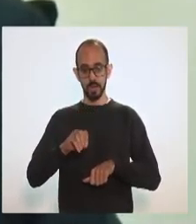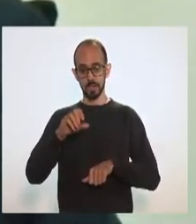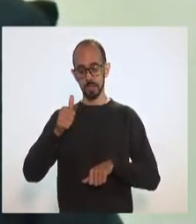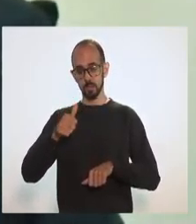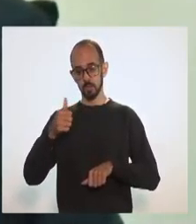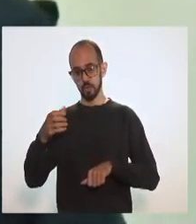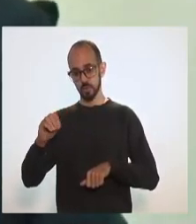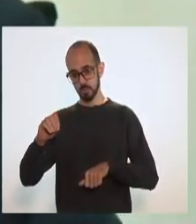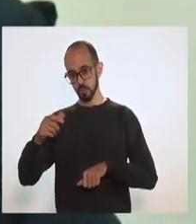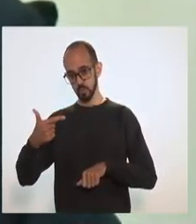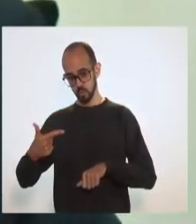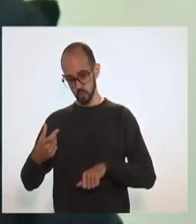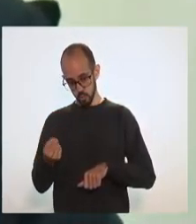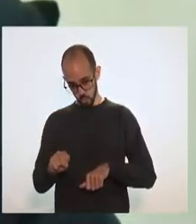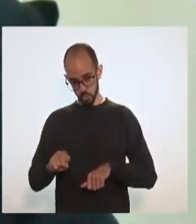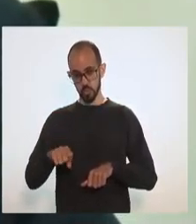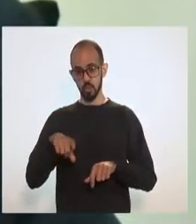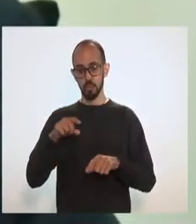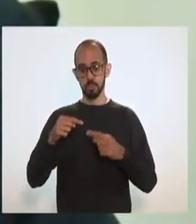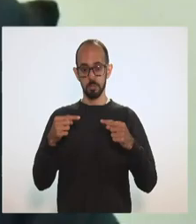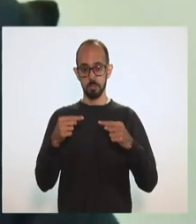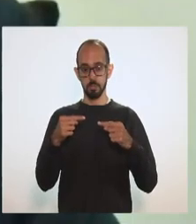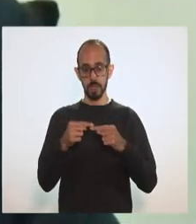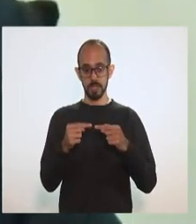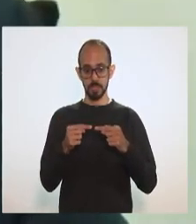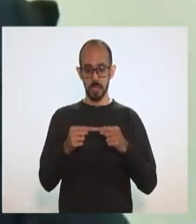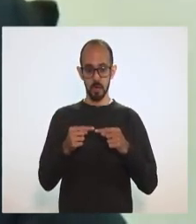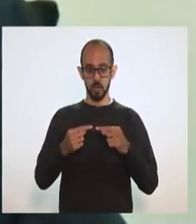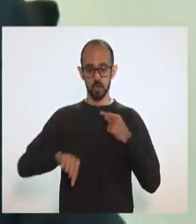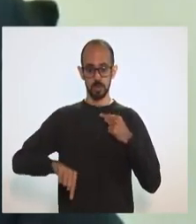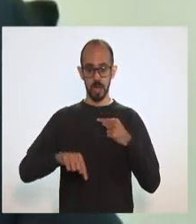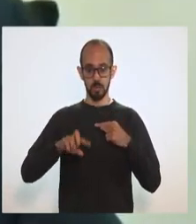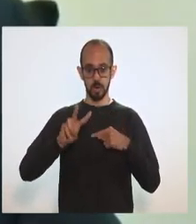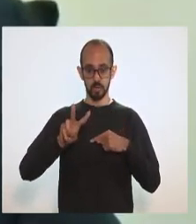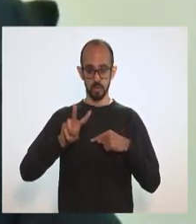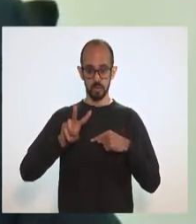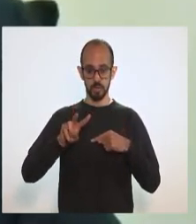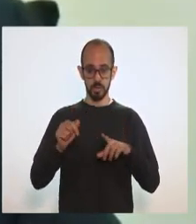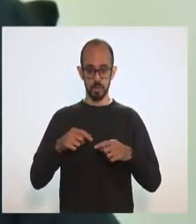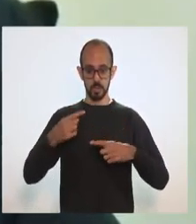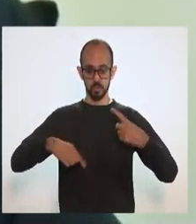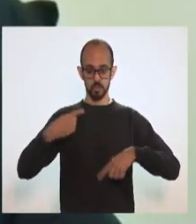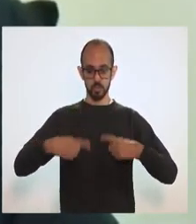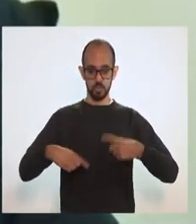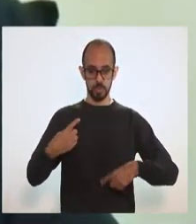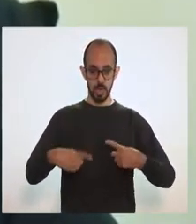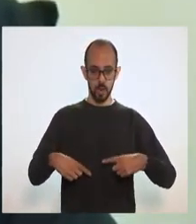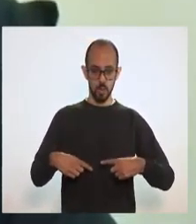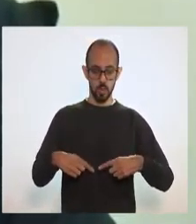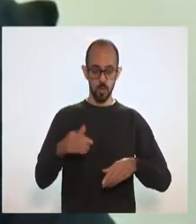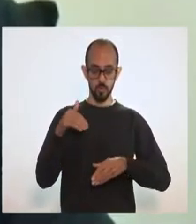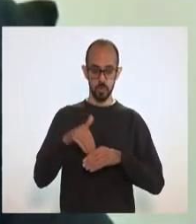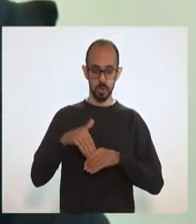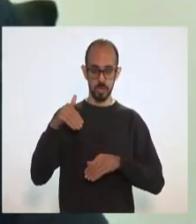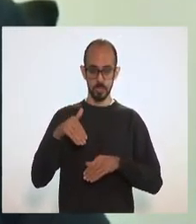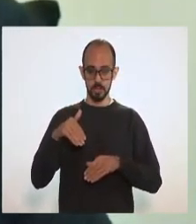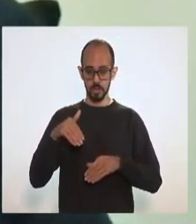Voto original, deputado Chico Machado. 19. Emendas de... Ainda, deputado Chico Machado, relator, emendas de plenário ao projeto